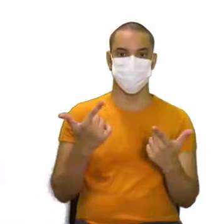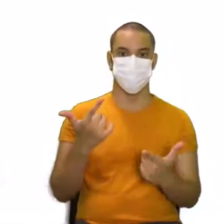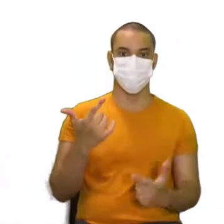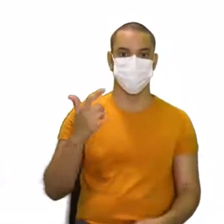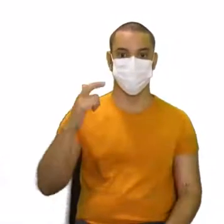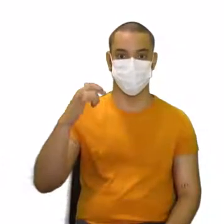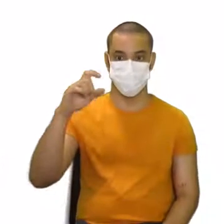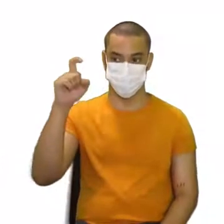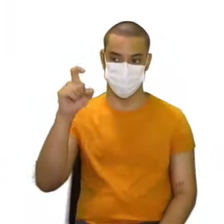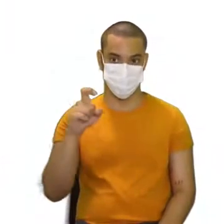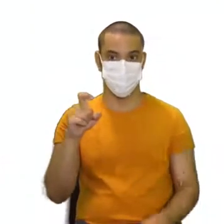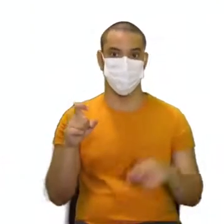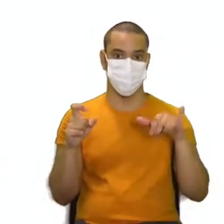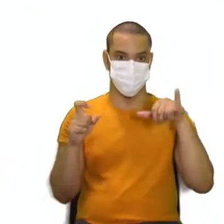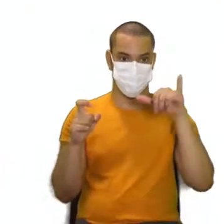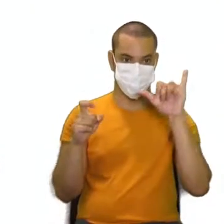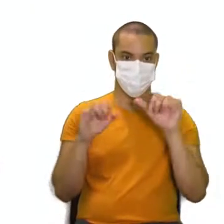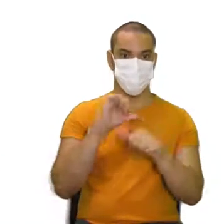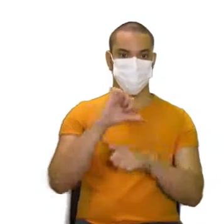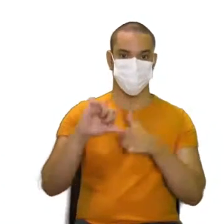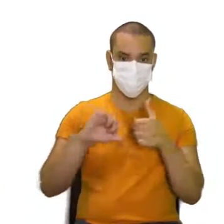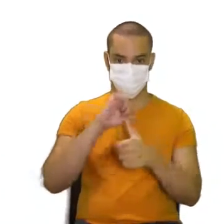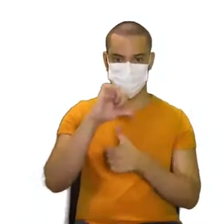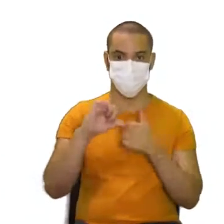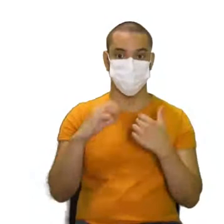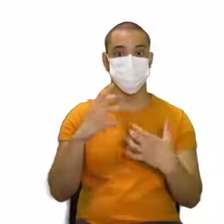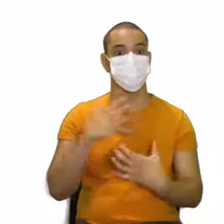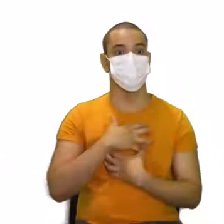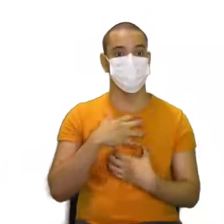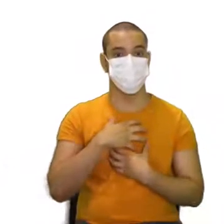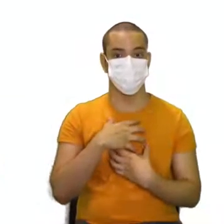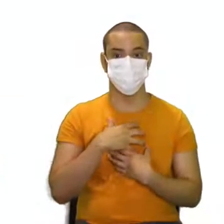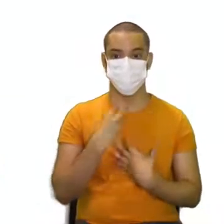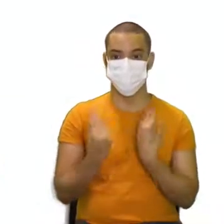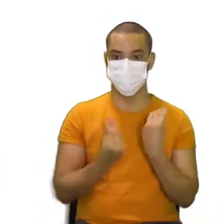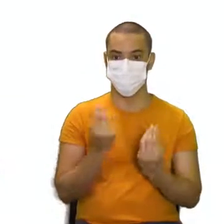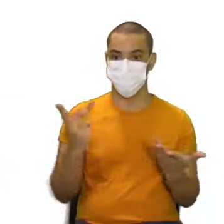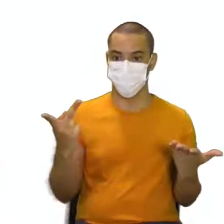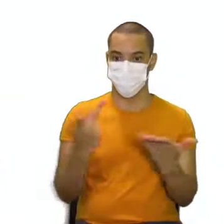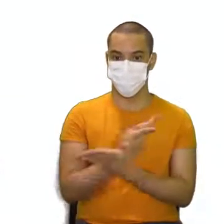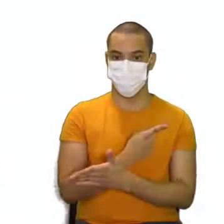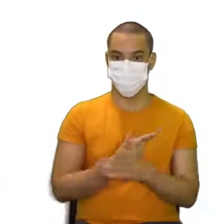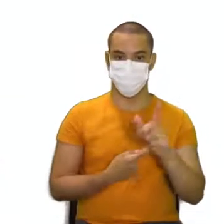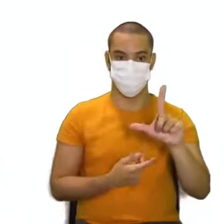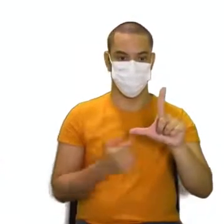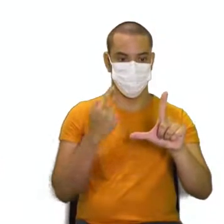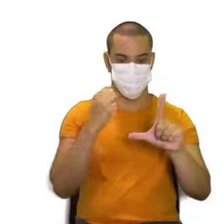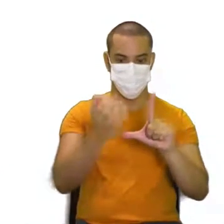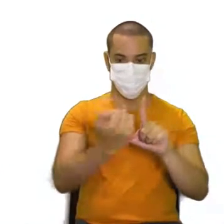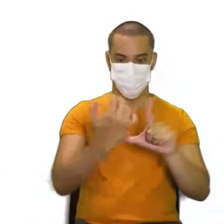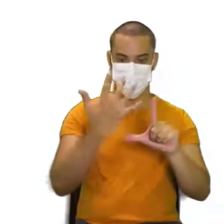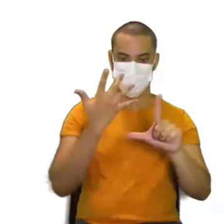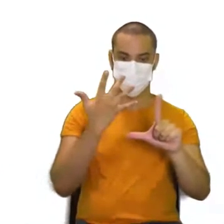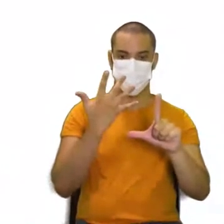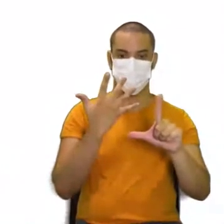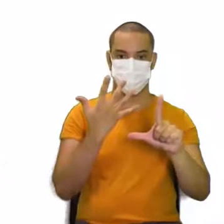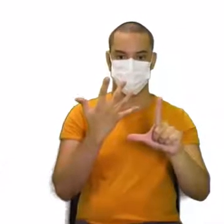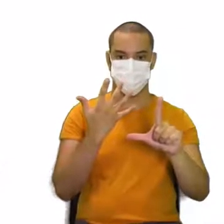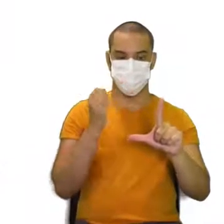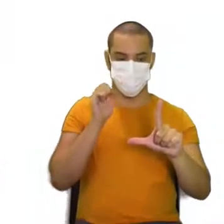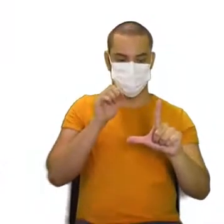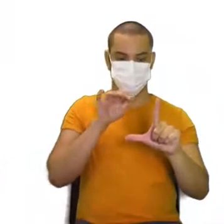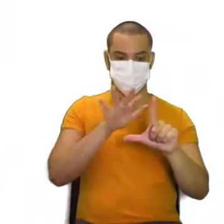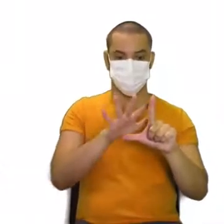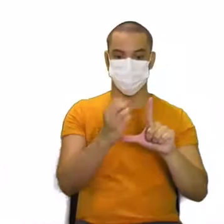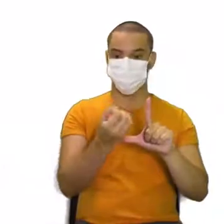tem que ser que eu só mudei de X para Y sentido orientado do plano para O Observador agora tá saindo bom